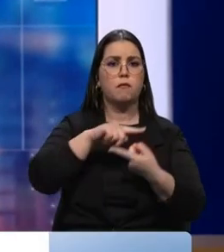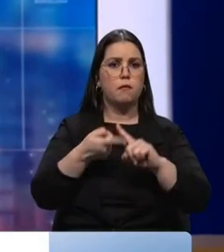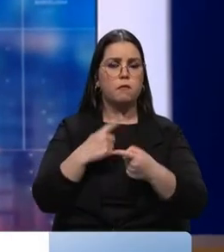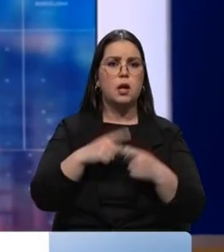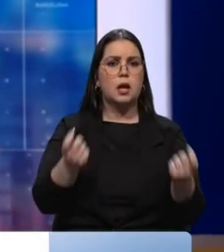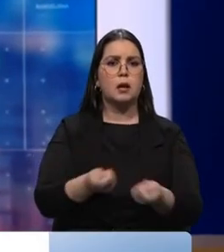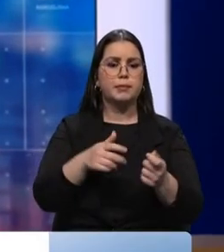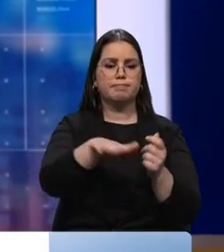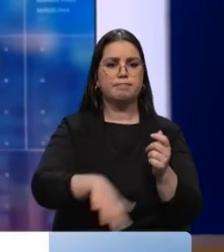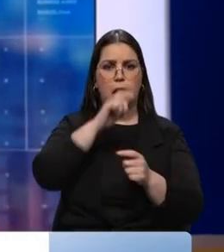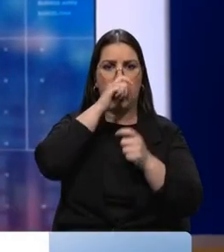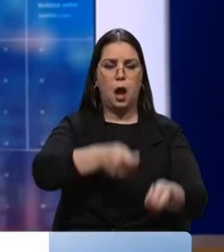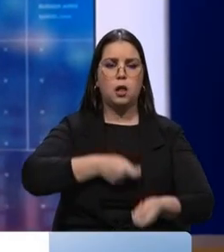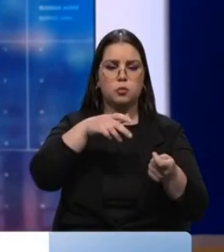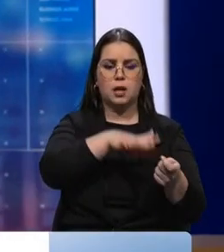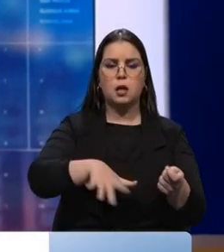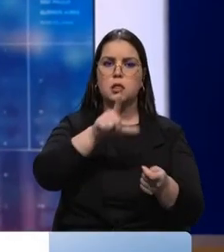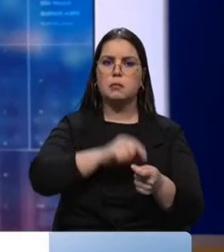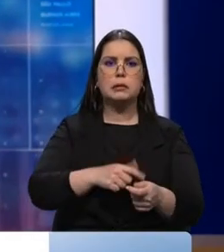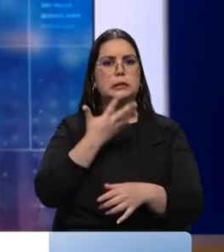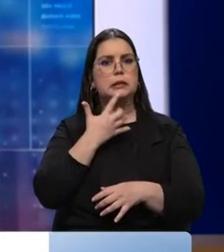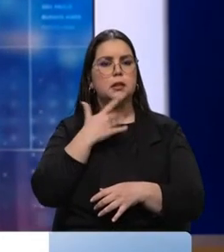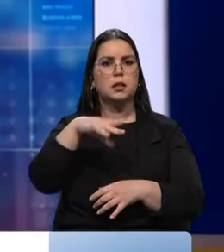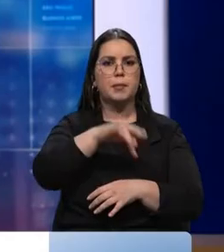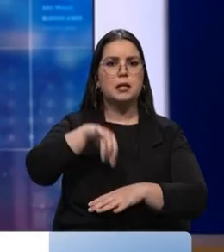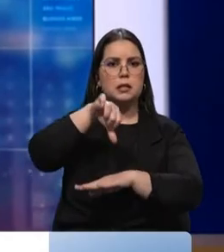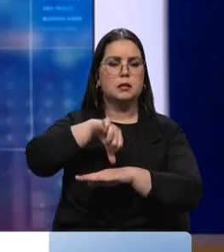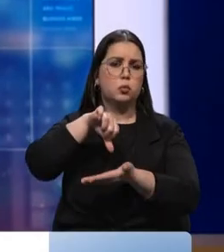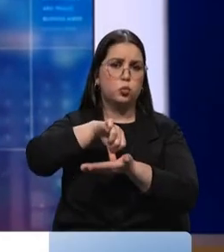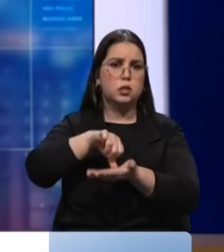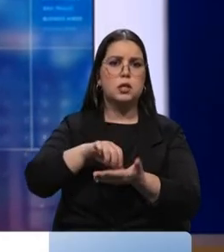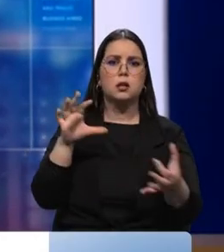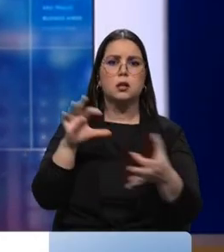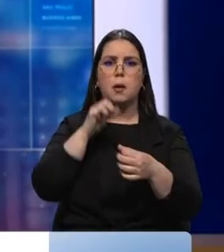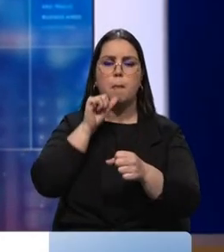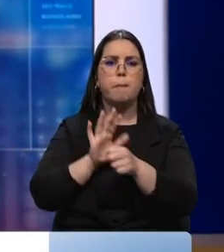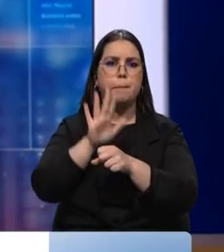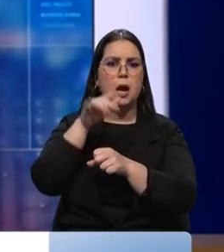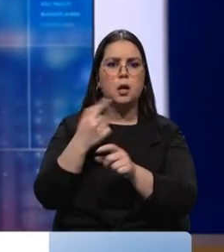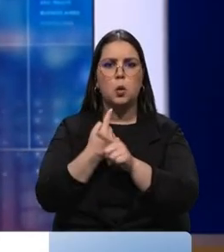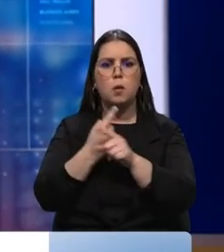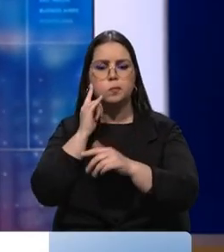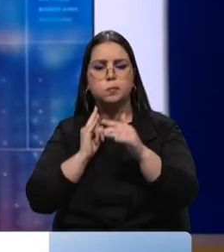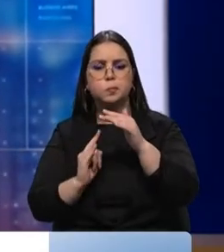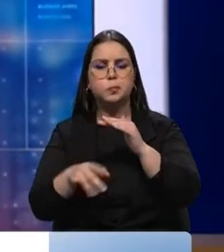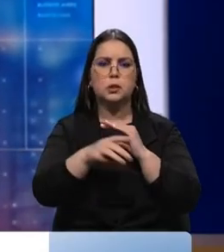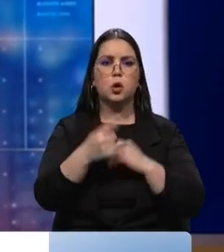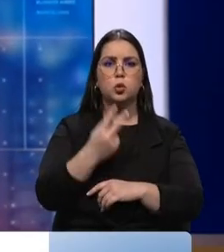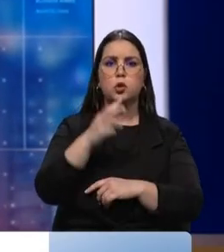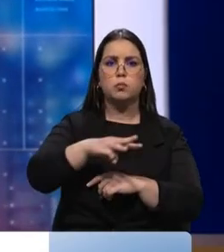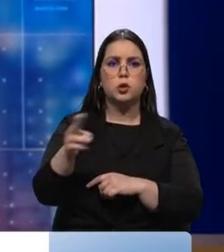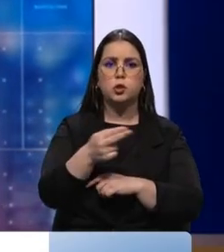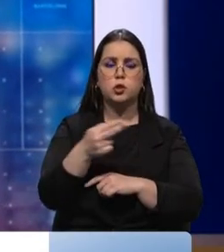campanhas agrícolas estão também comprometidas e o Centro Náutico tem prejuízos acima dos 2 milhões de euros. Penela